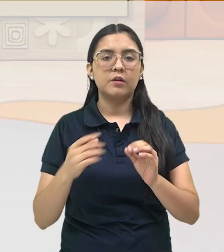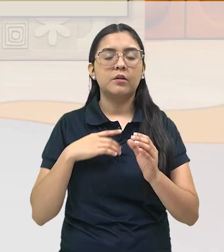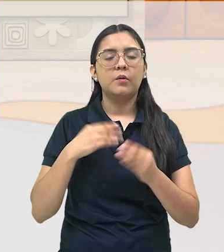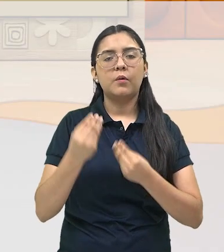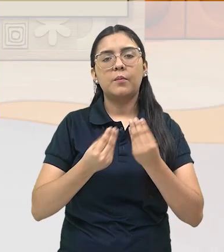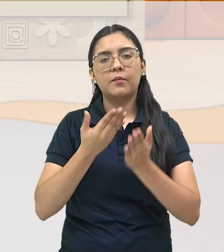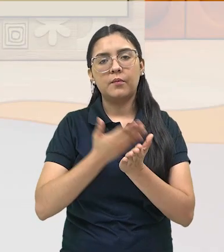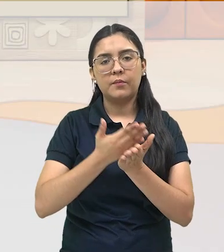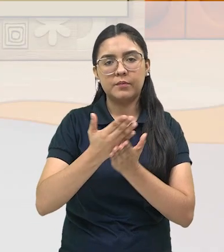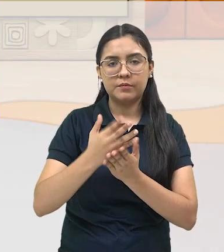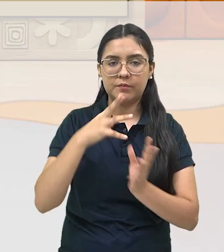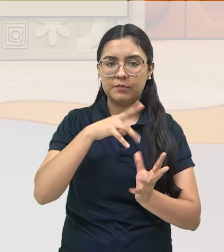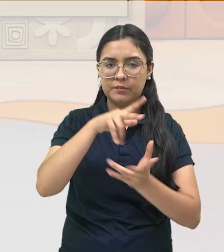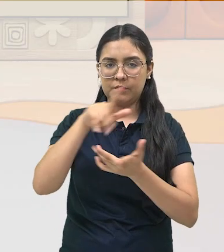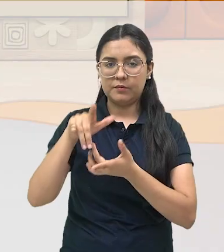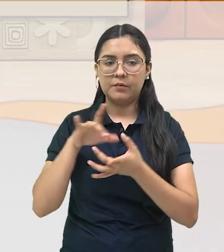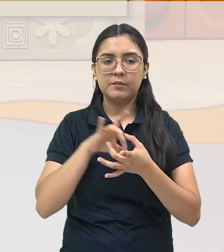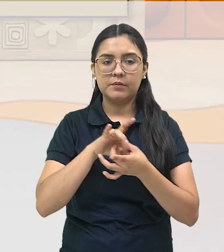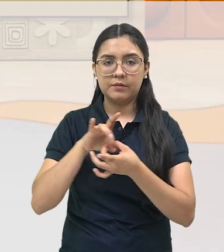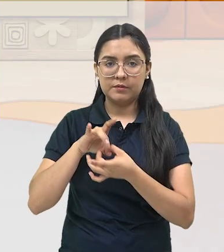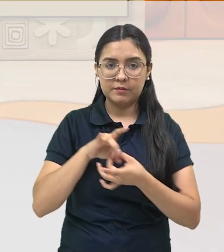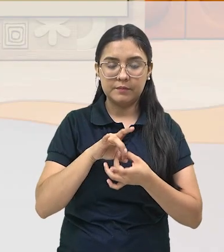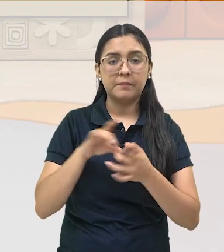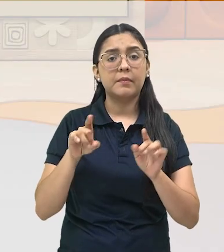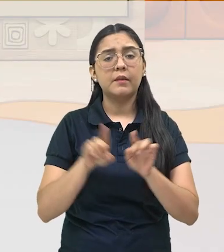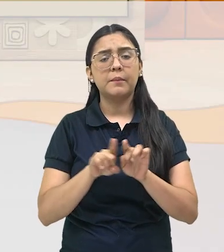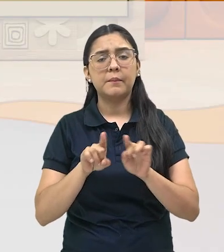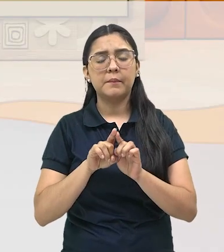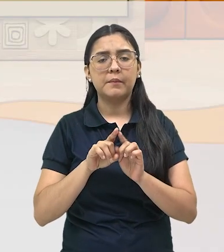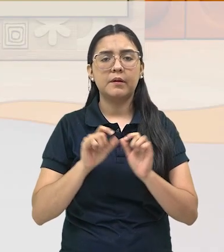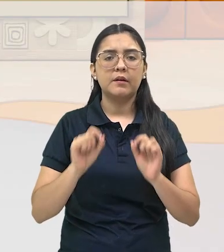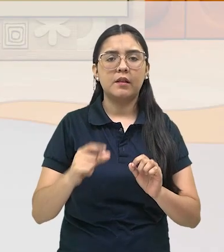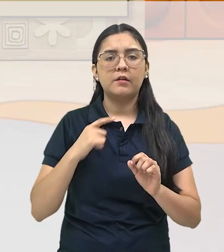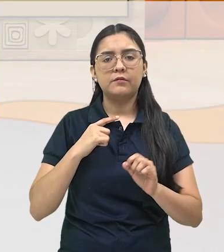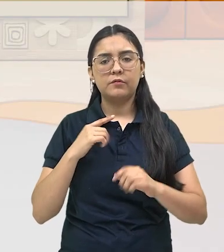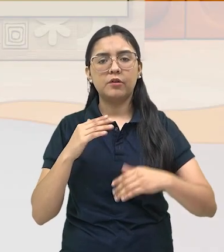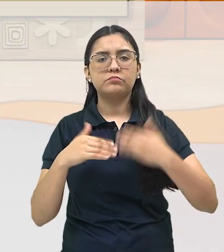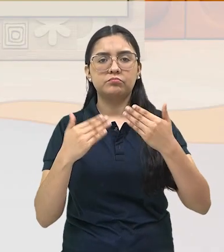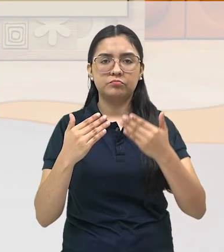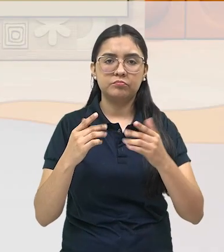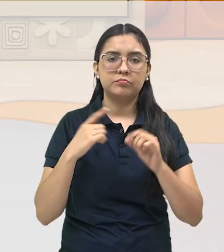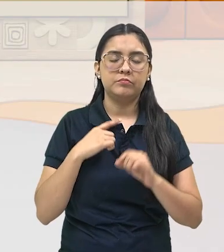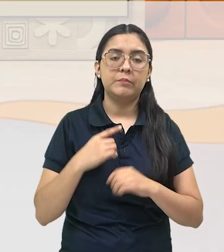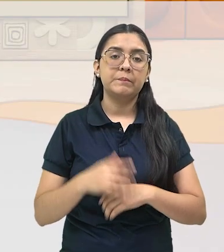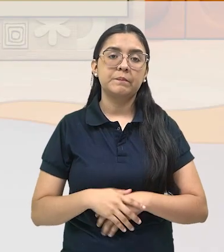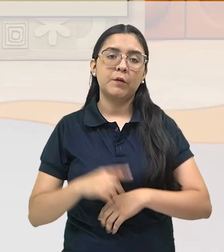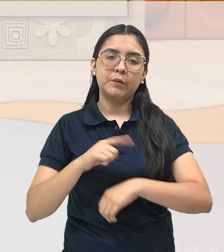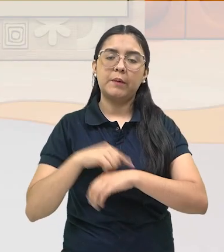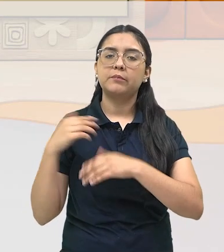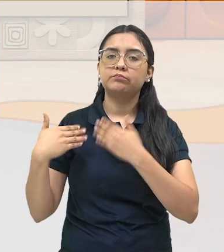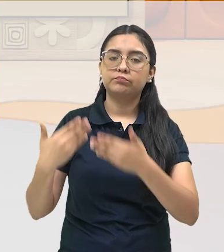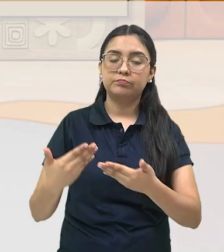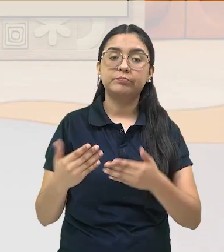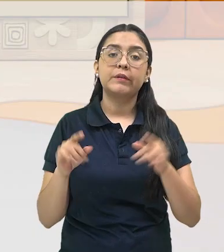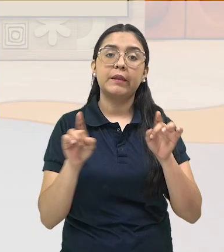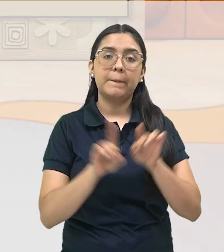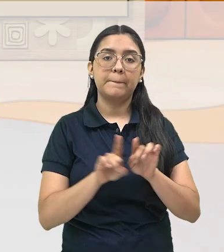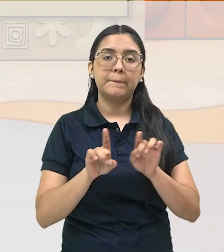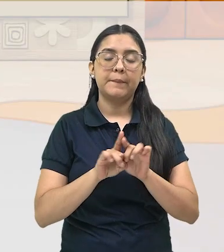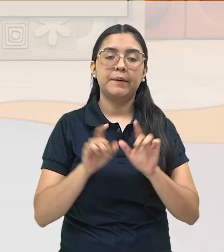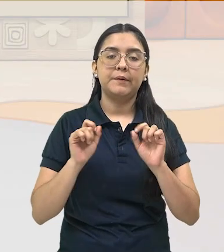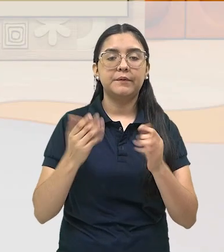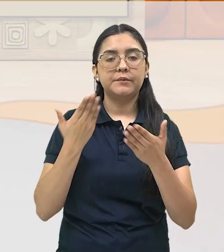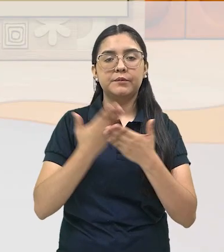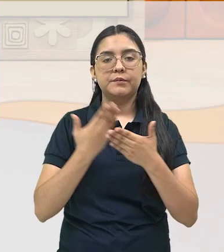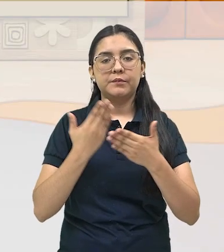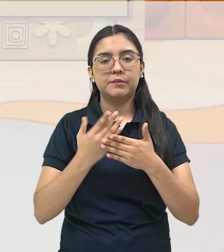surgimento da globalização e como a globalização ela foi se consolidando ao longo do tempo. E aí a gente vai tratar também